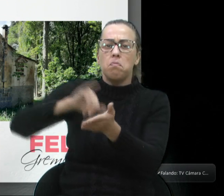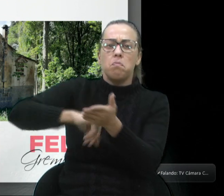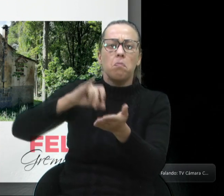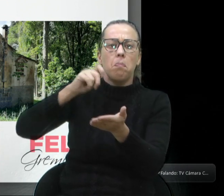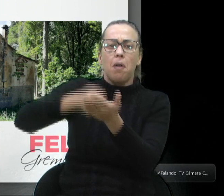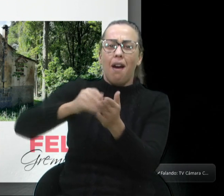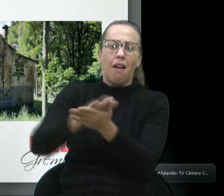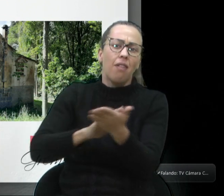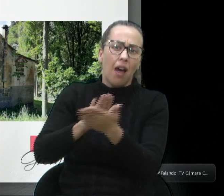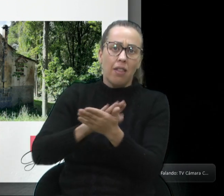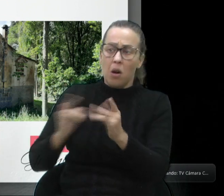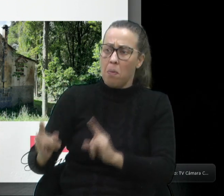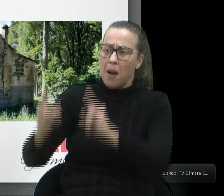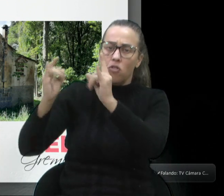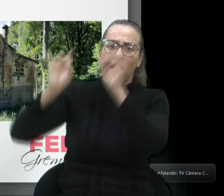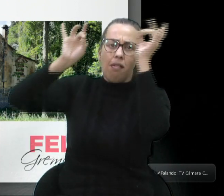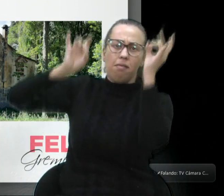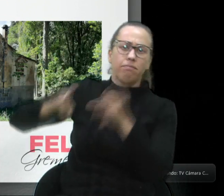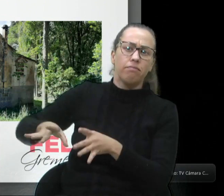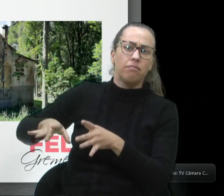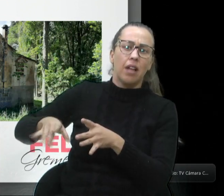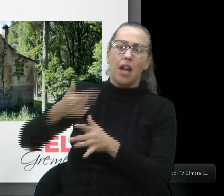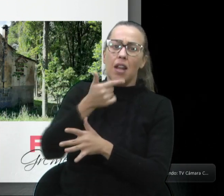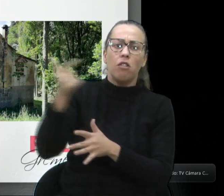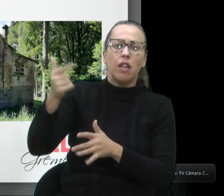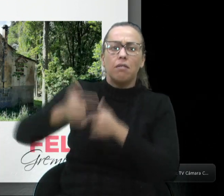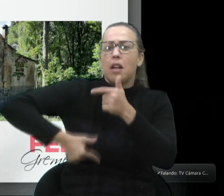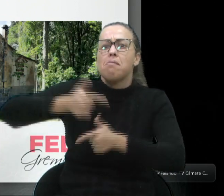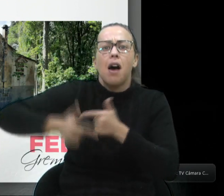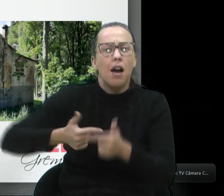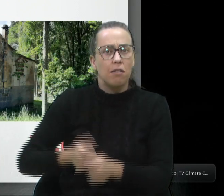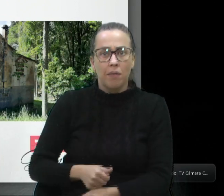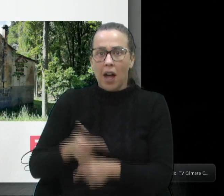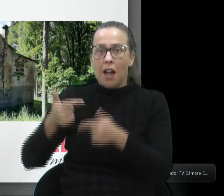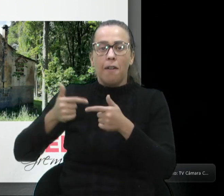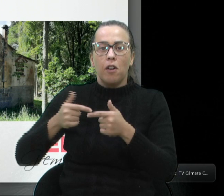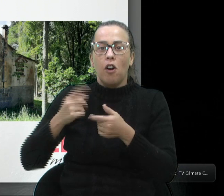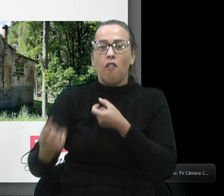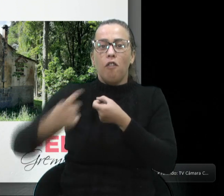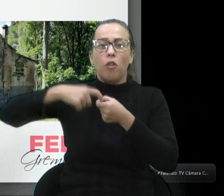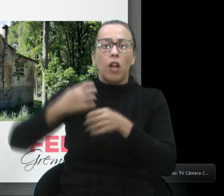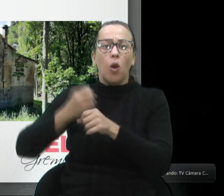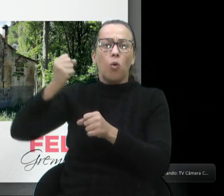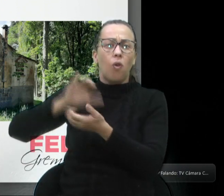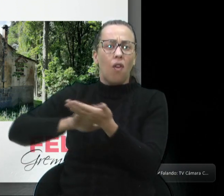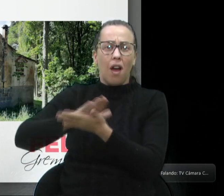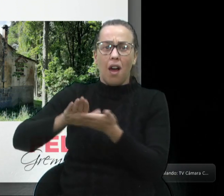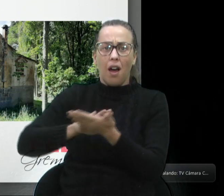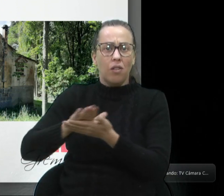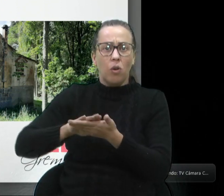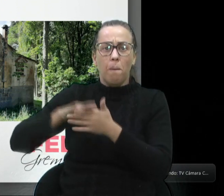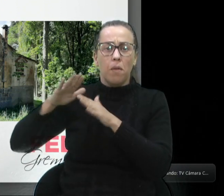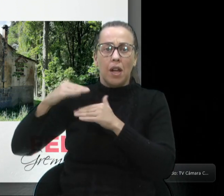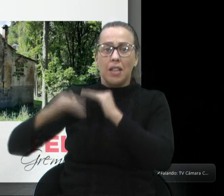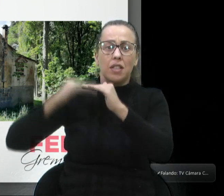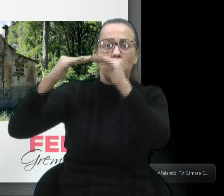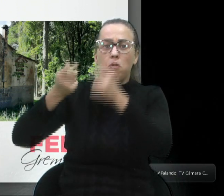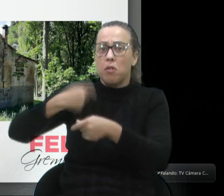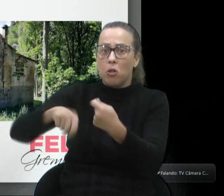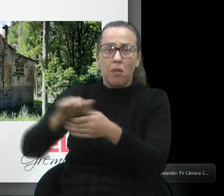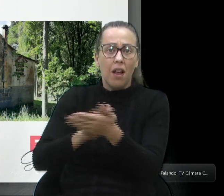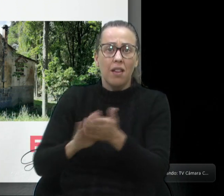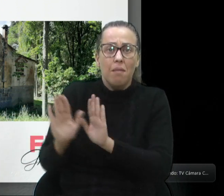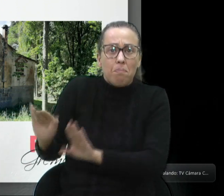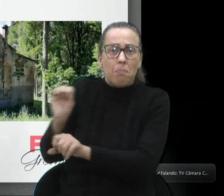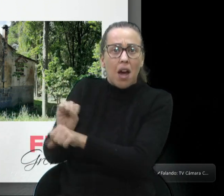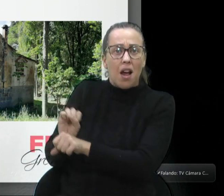né? O prédio está lá abandonado, ele não gera emprego, ele não gera renda, ele não gera desenvolvimento econômico